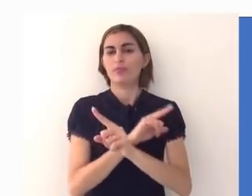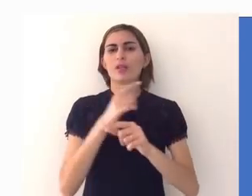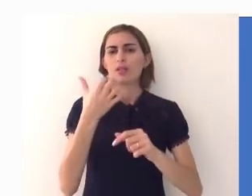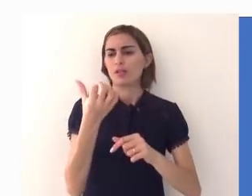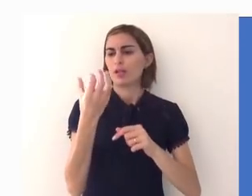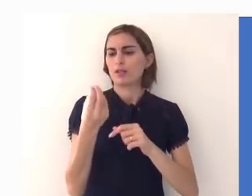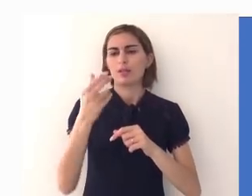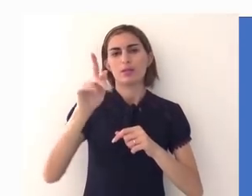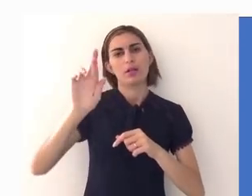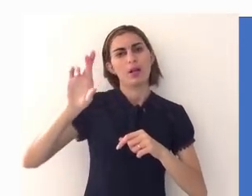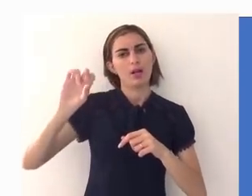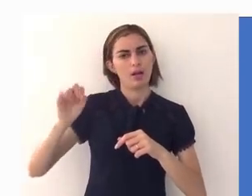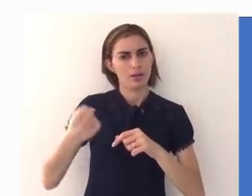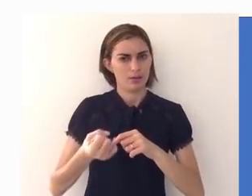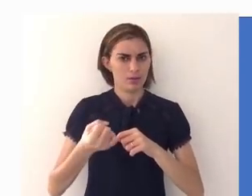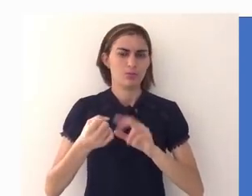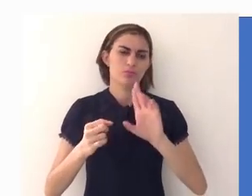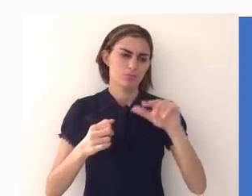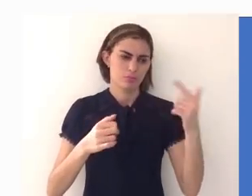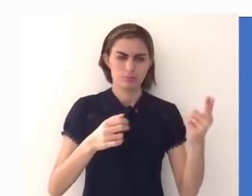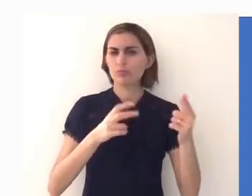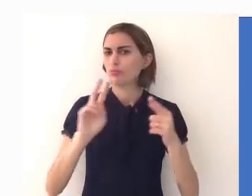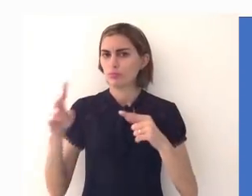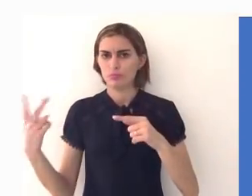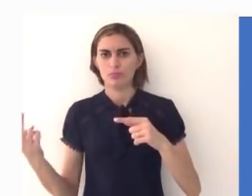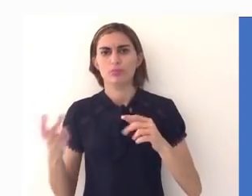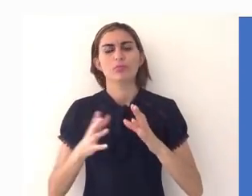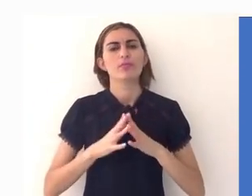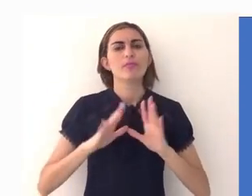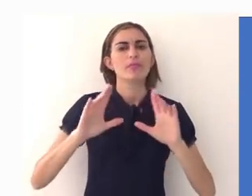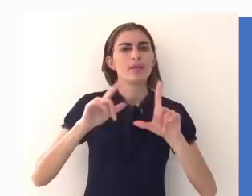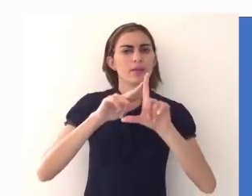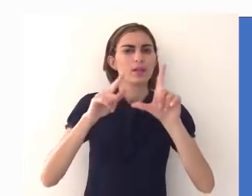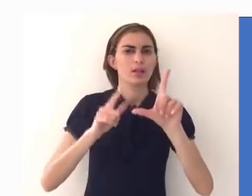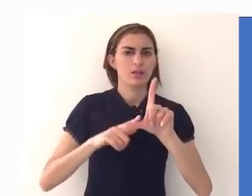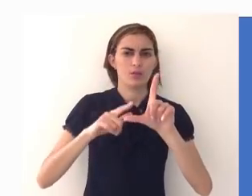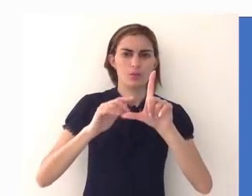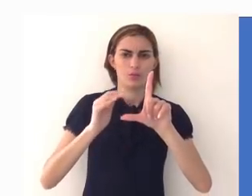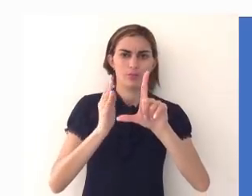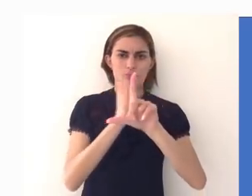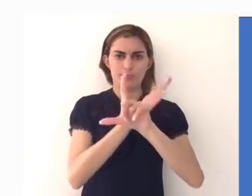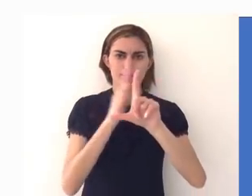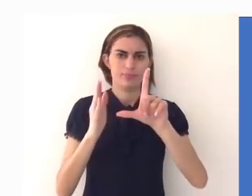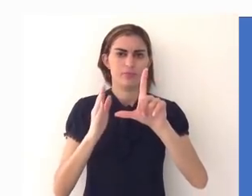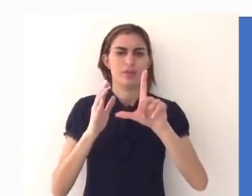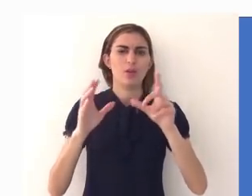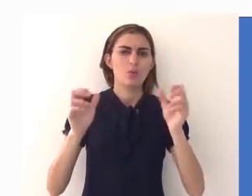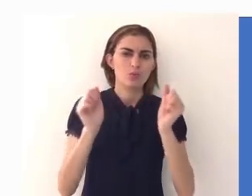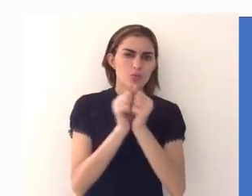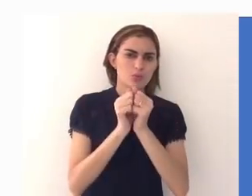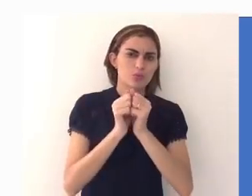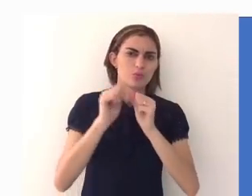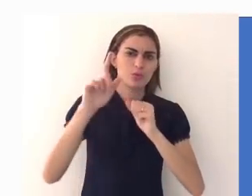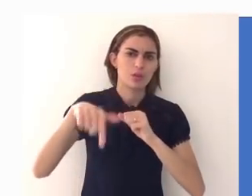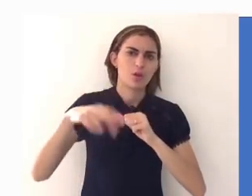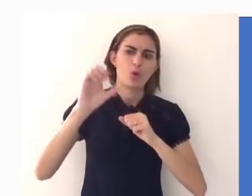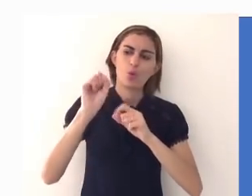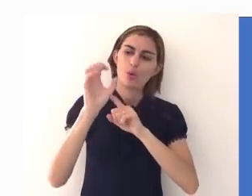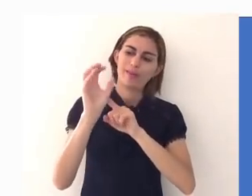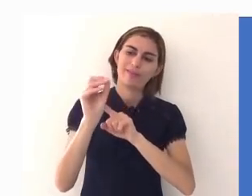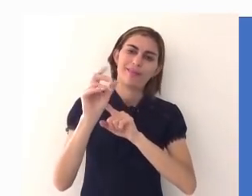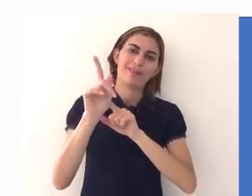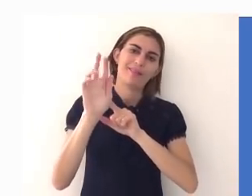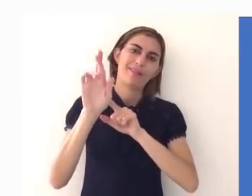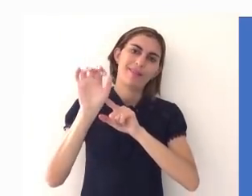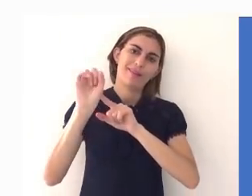mede 60 graus, tanto para um quanto para o outro triângulo. E o ângulo adjacente a esse lado, coladinho com esse lado, é 80